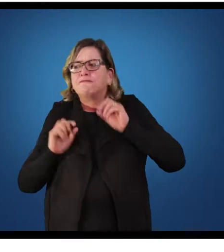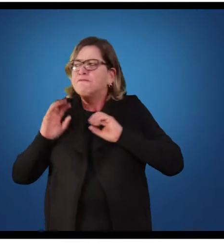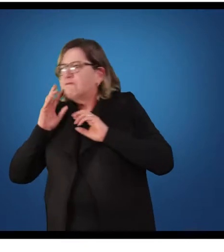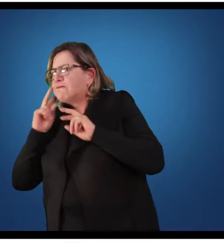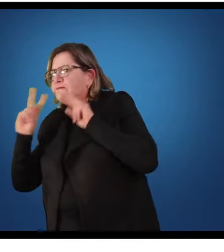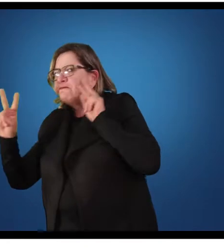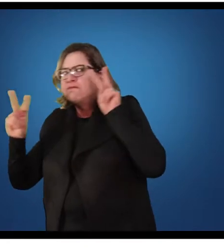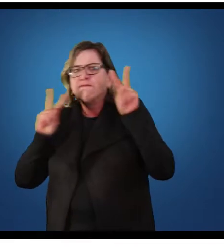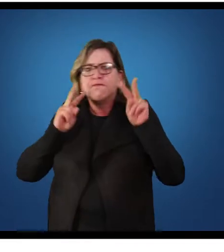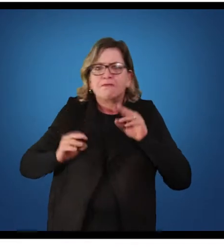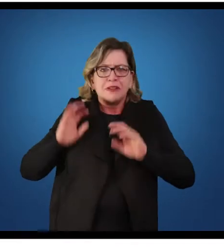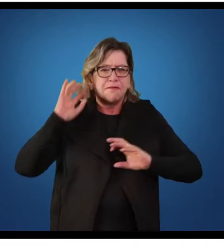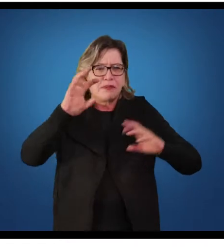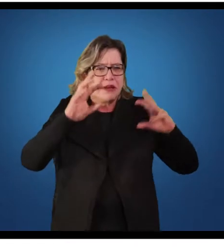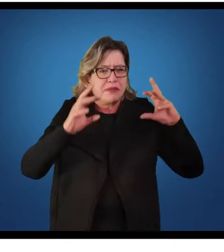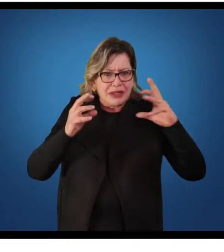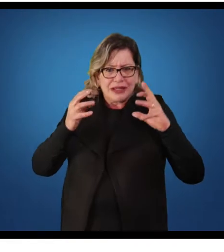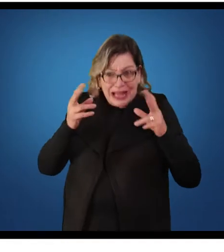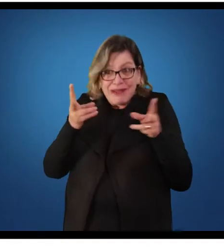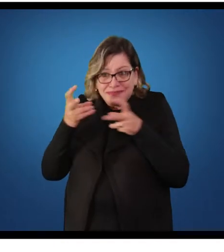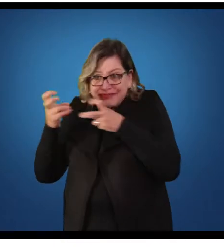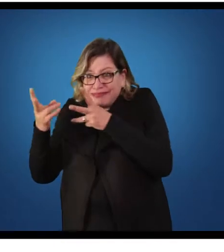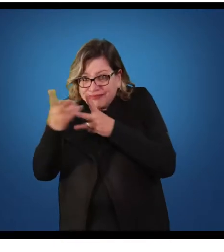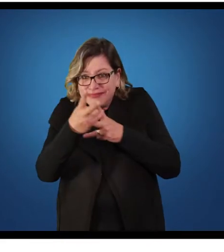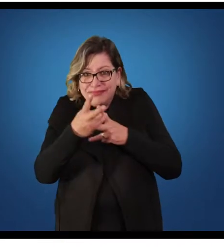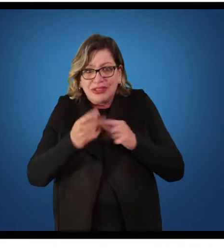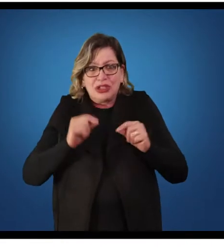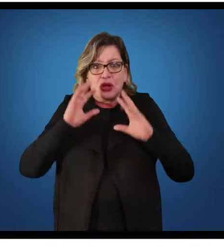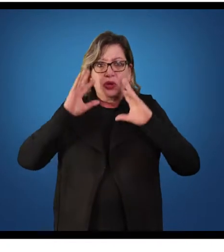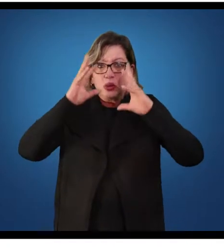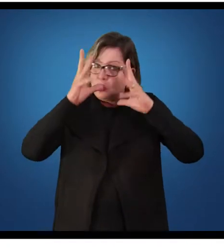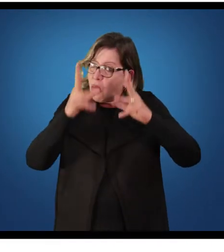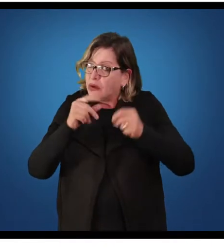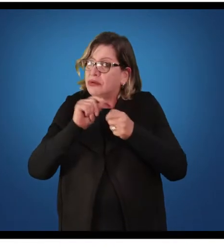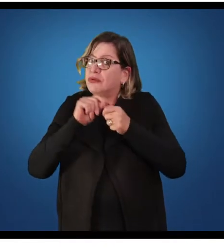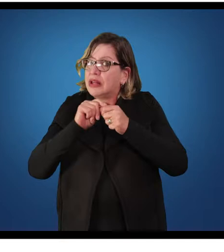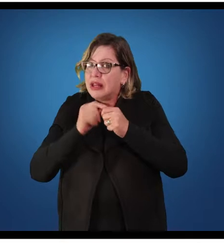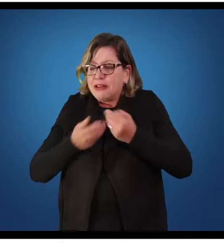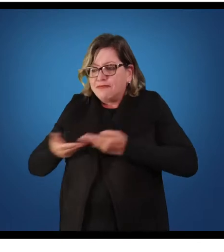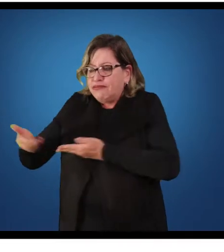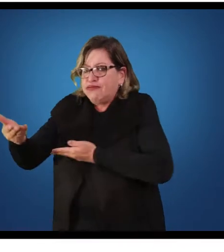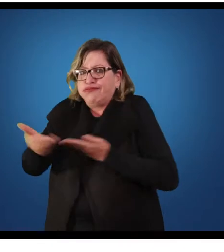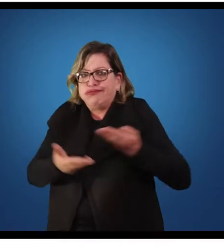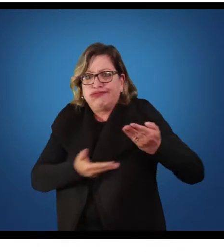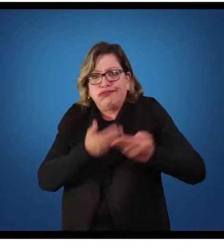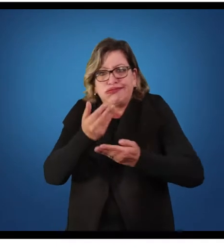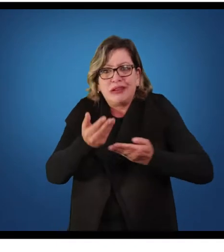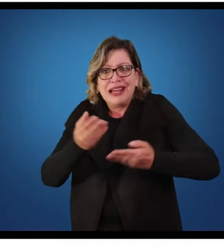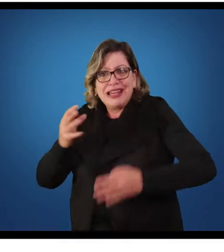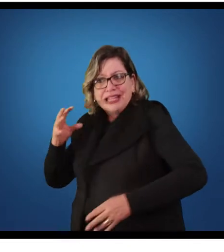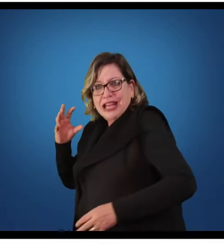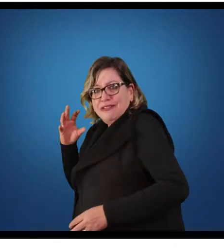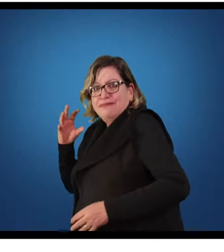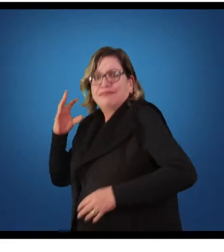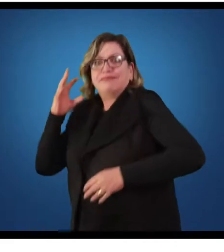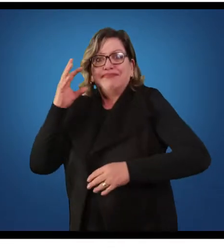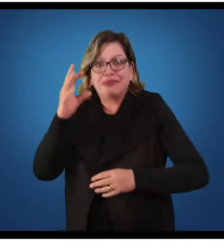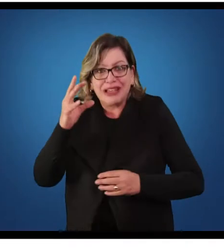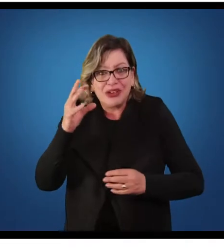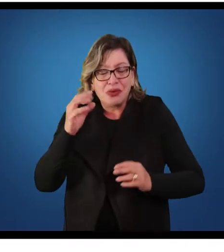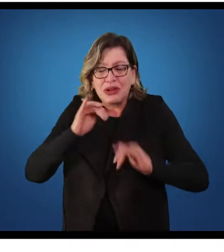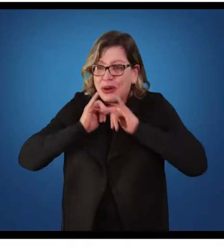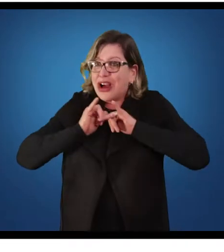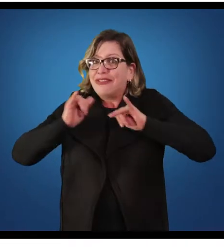passando, certo? Capite? Então todos irão fazer isso agora. Irão driblar, certo? A hora que eu